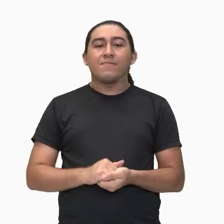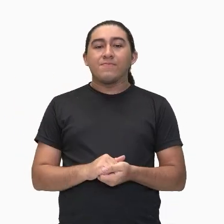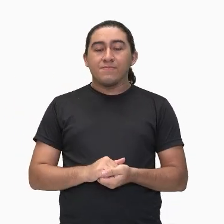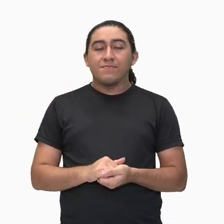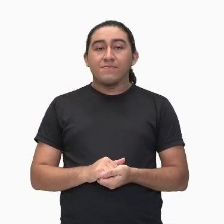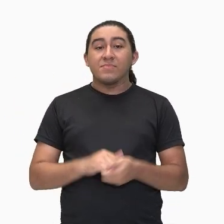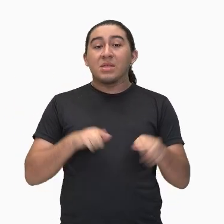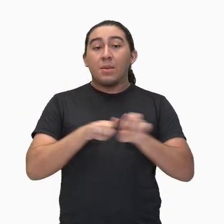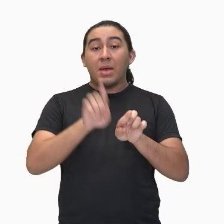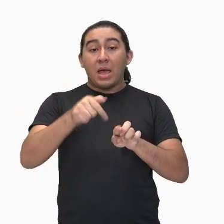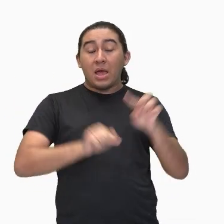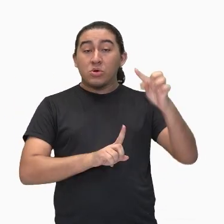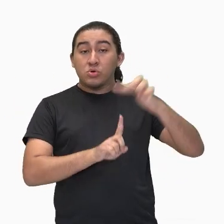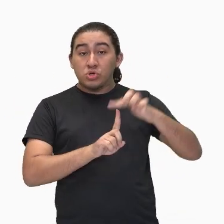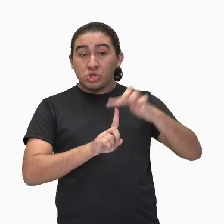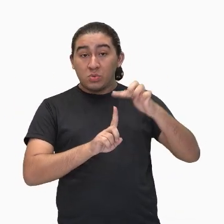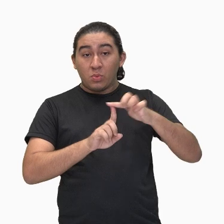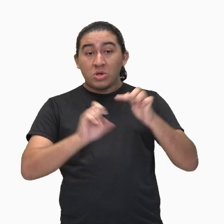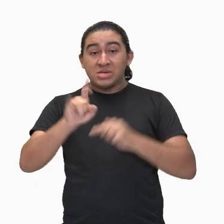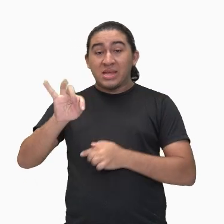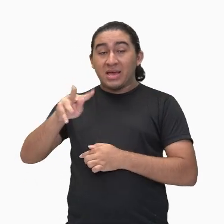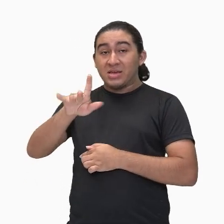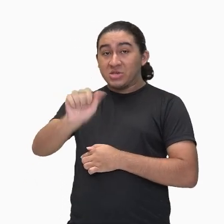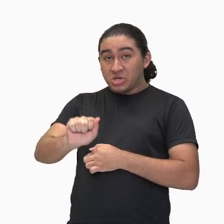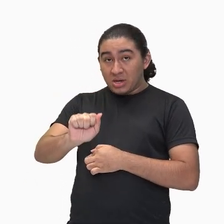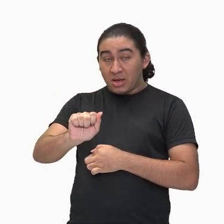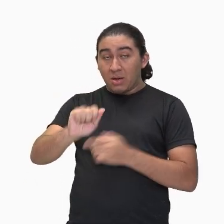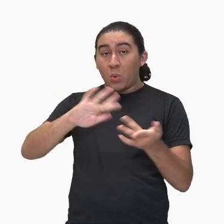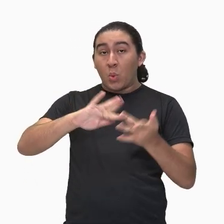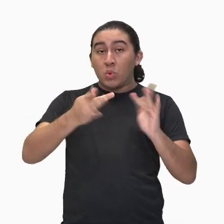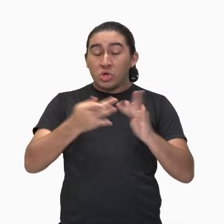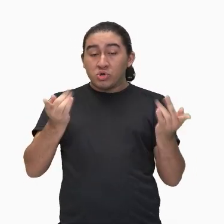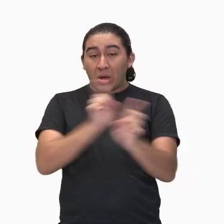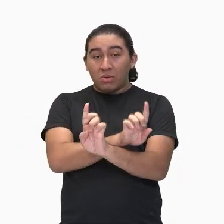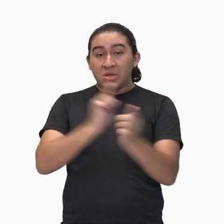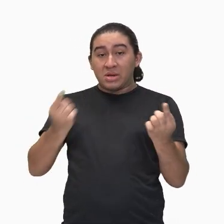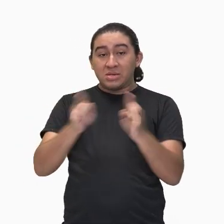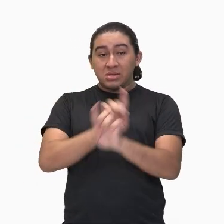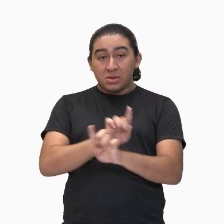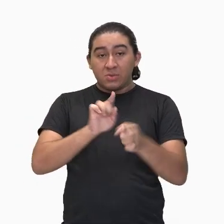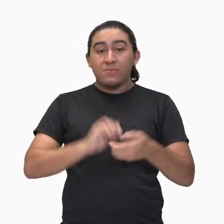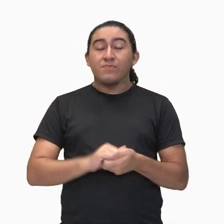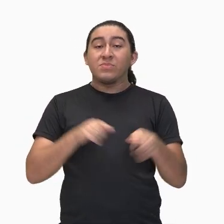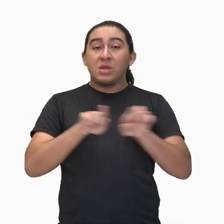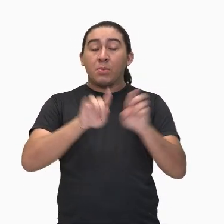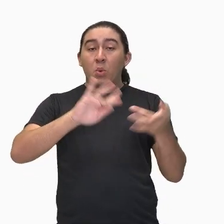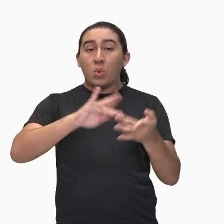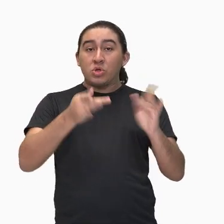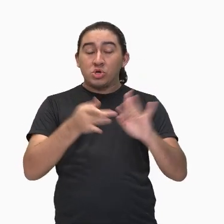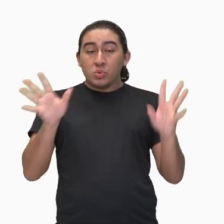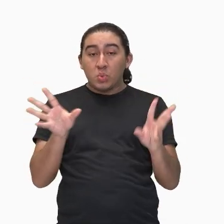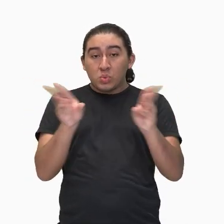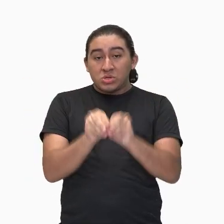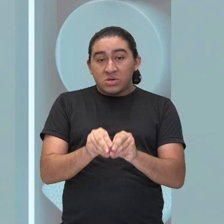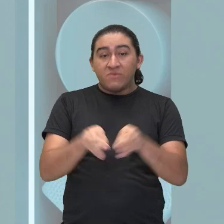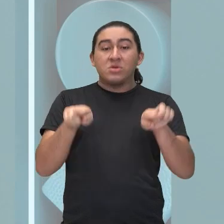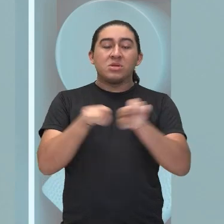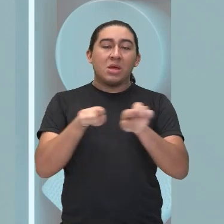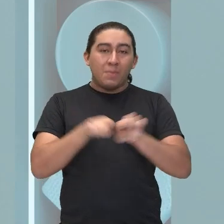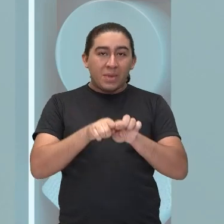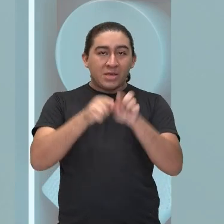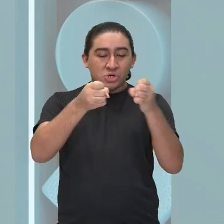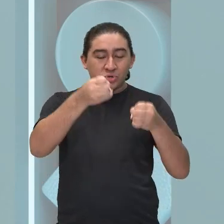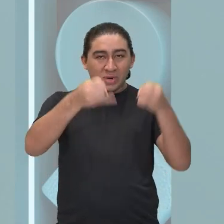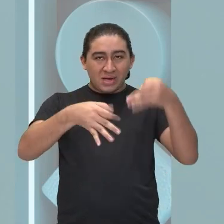orações coordenadas sindéticas, alternativas, conclusivas e explicativas. Ok,